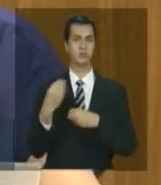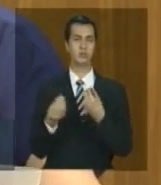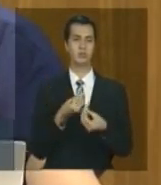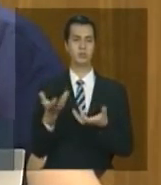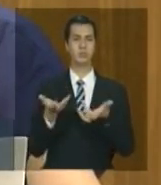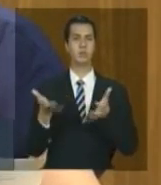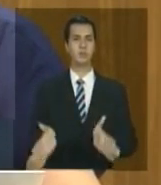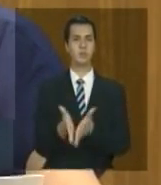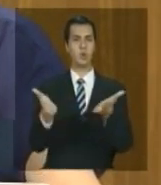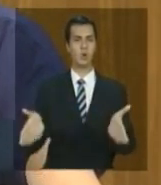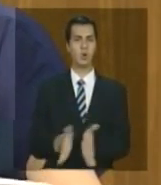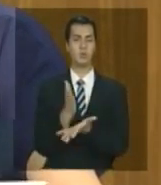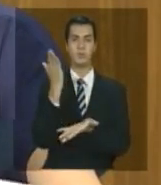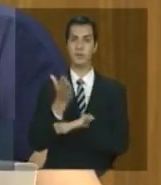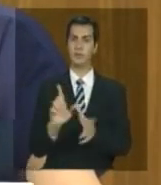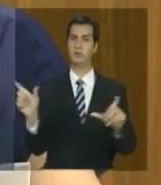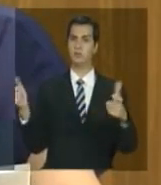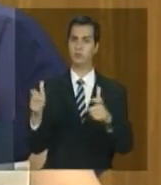erradicação da pobreza.